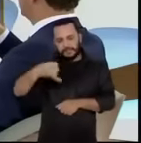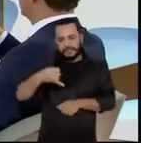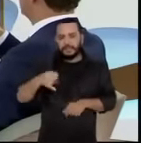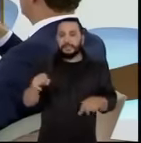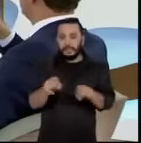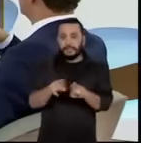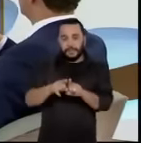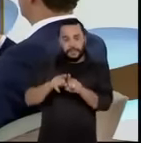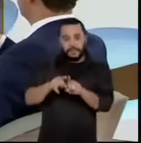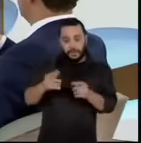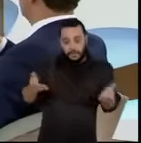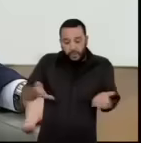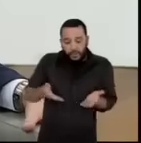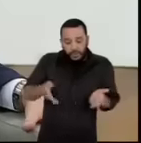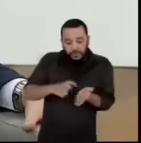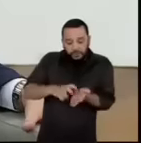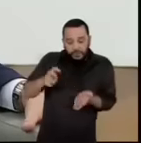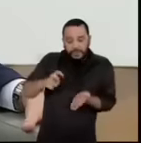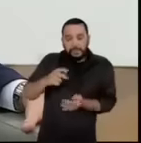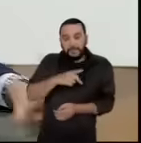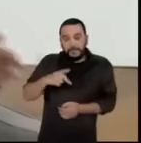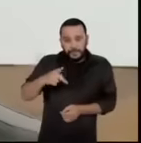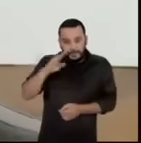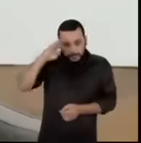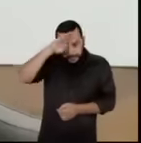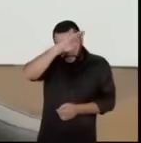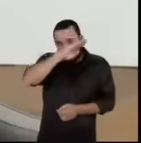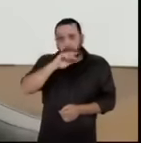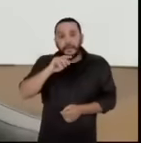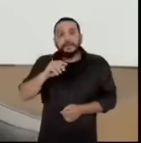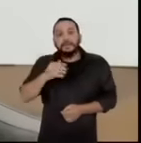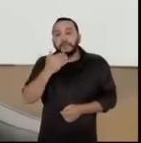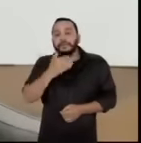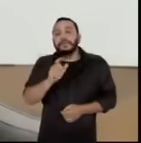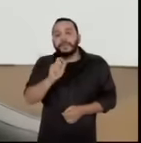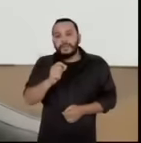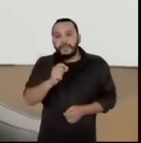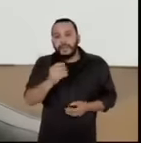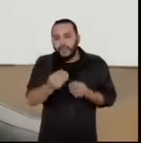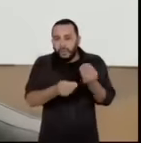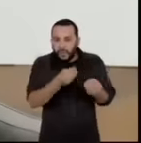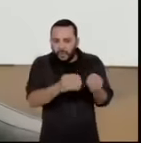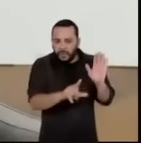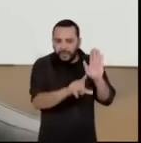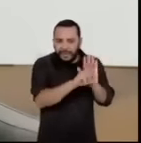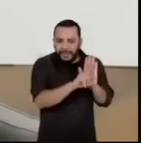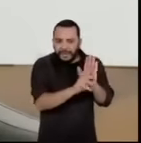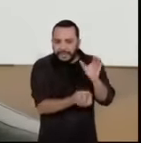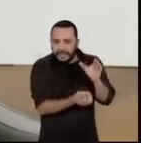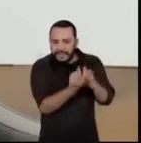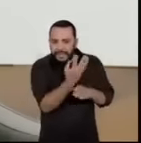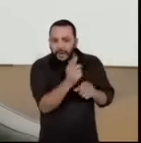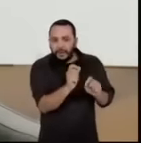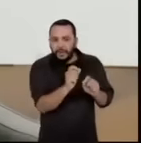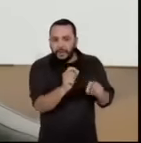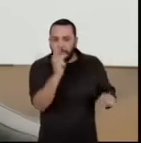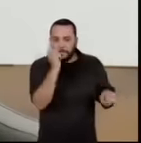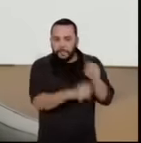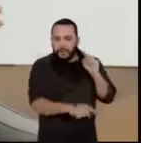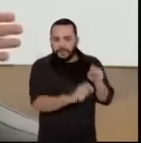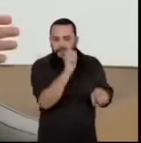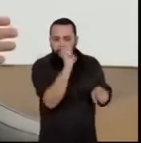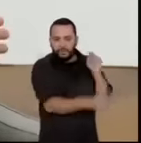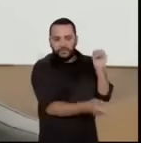com o presidente ontem, e hoje cedo o presidente determinou que se verificasse o fundamento legal para a decretação dessa proibição do uso do